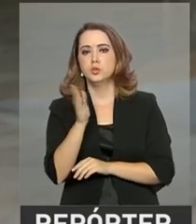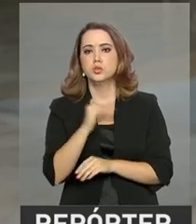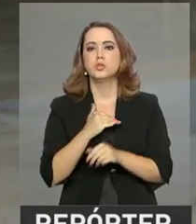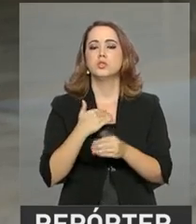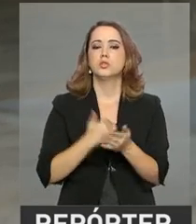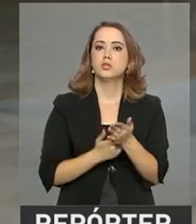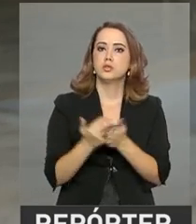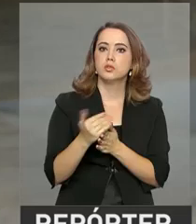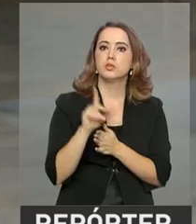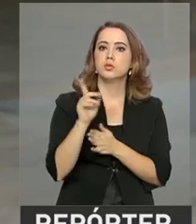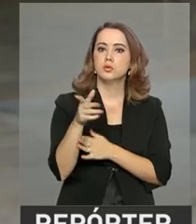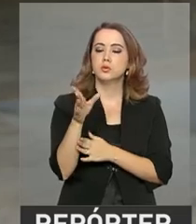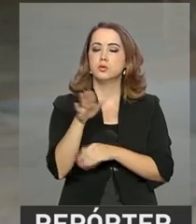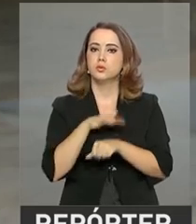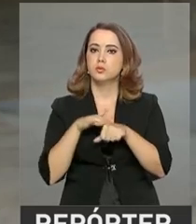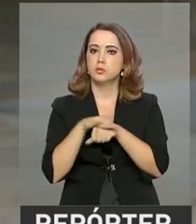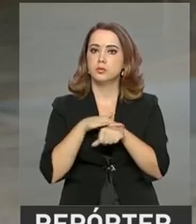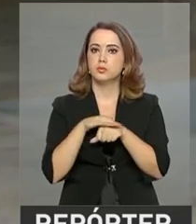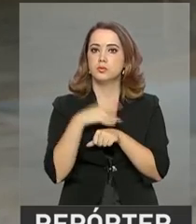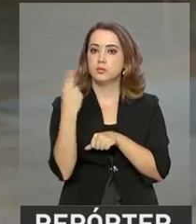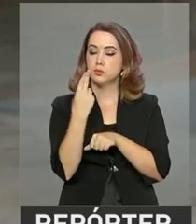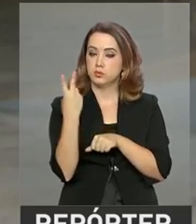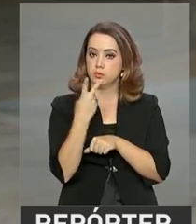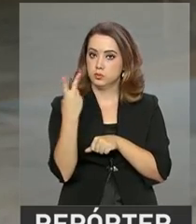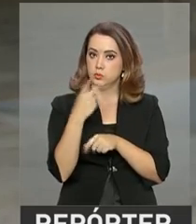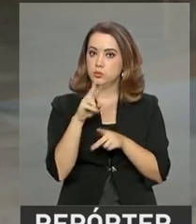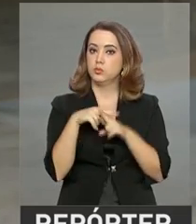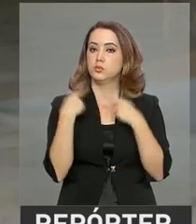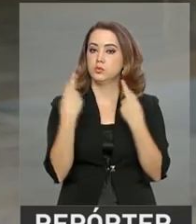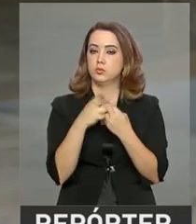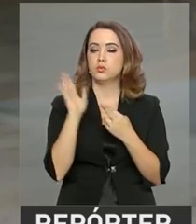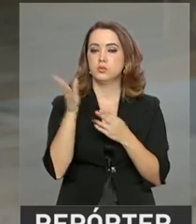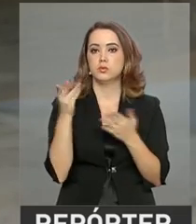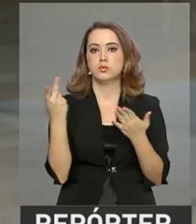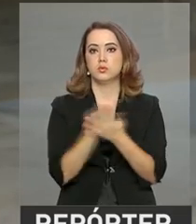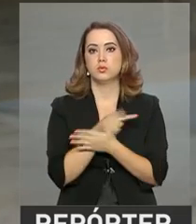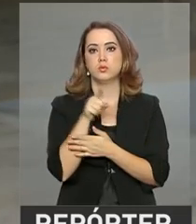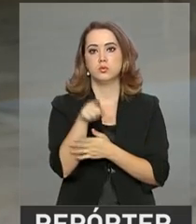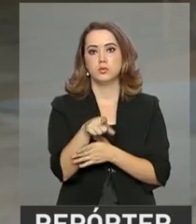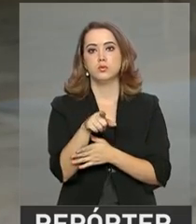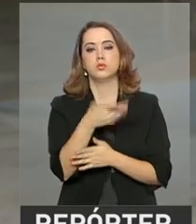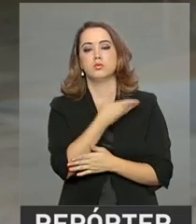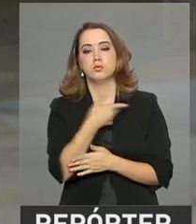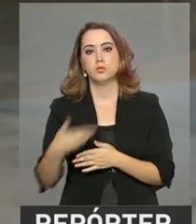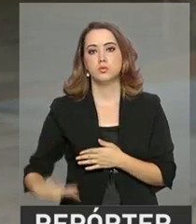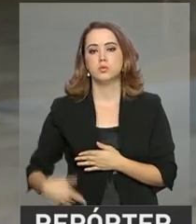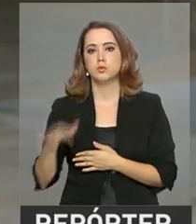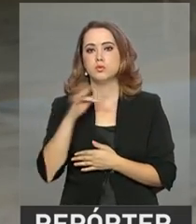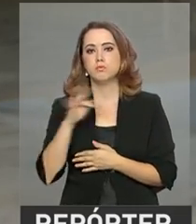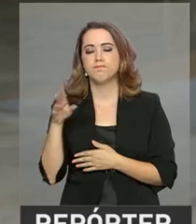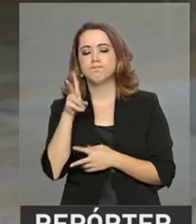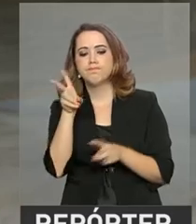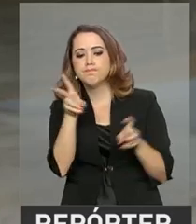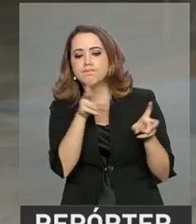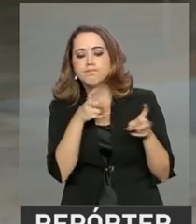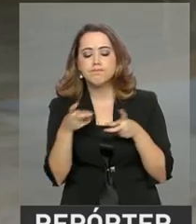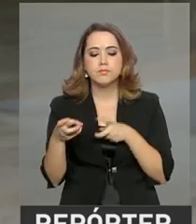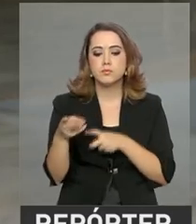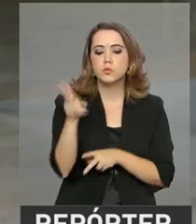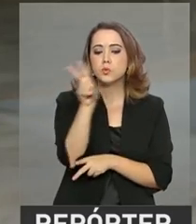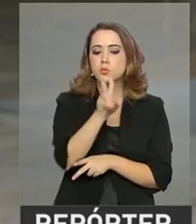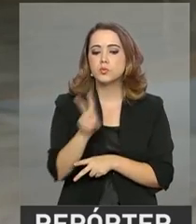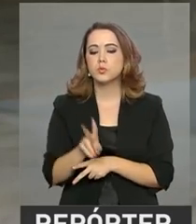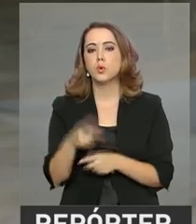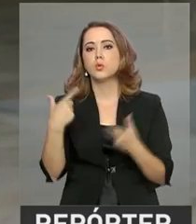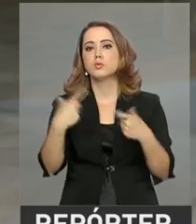julho e já foram realizadas duas reuniões sobre o assunto. O governo federal está fazendo uma radiografia de onde são, onde